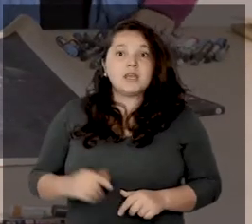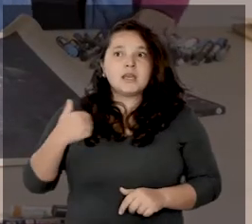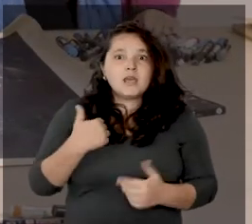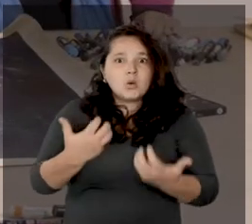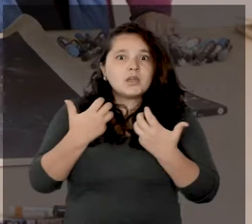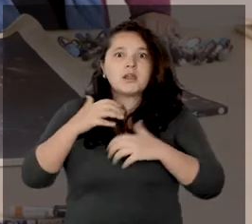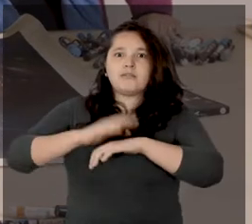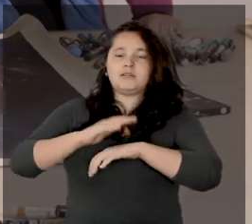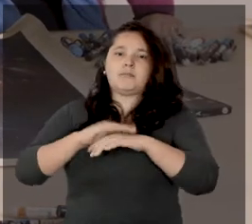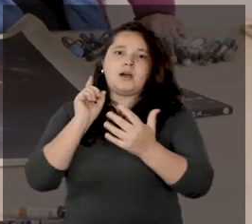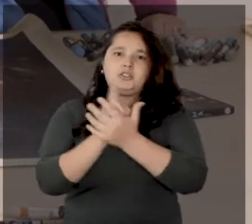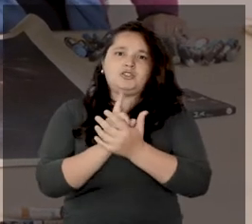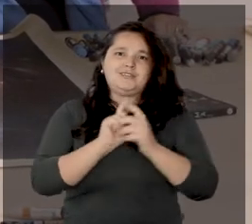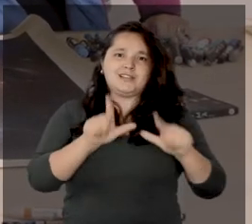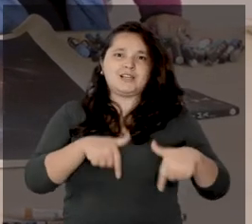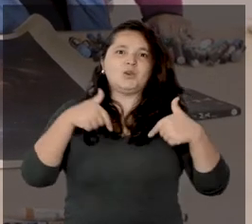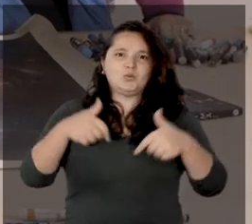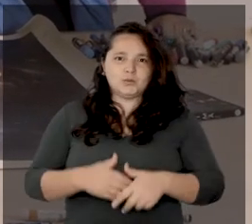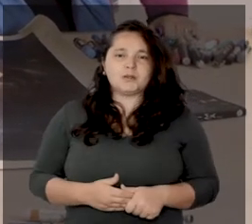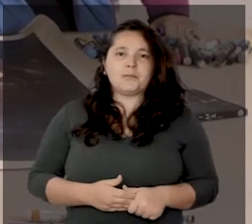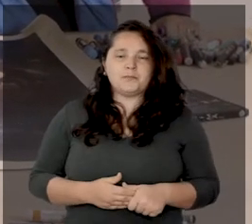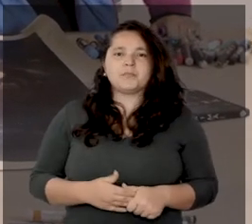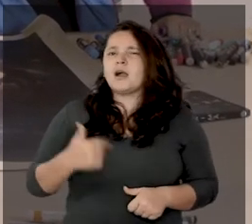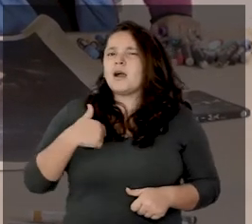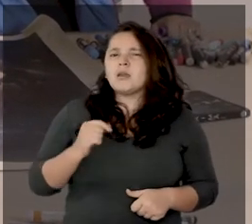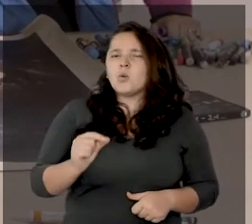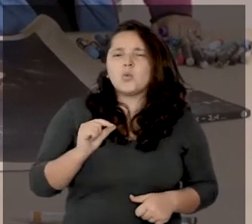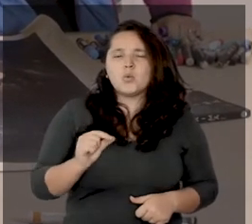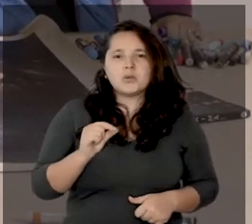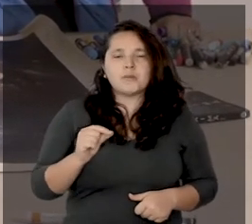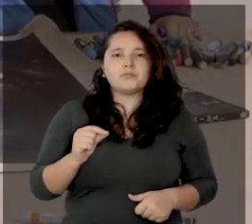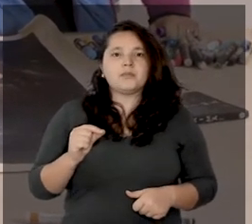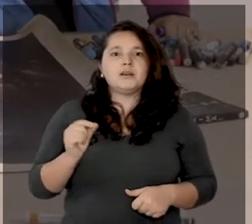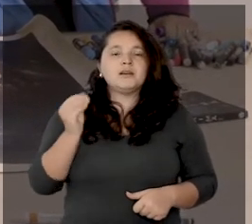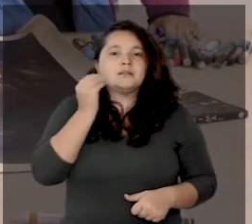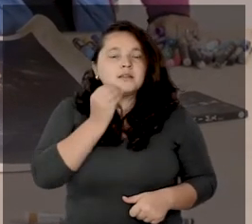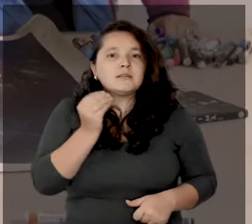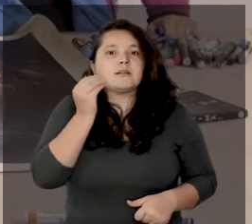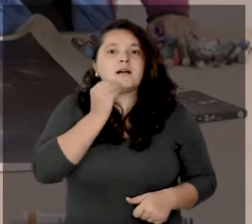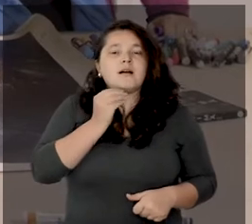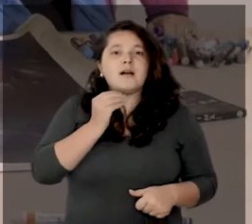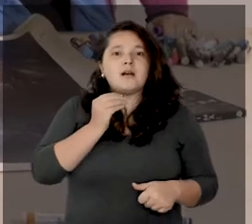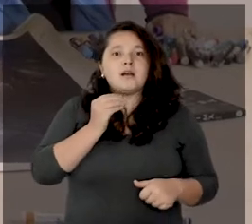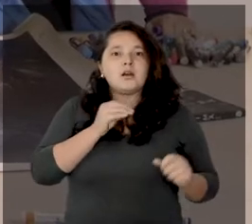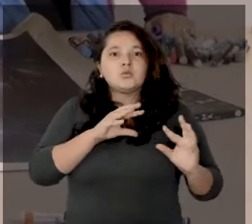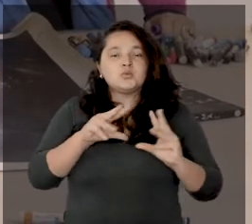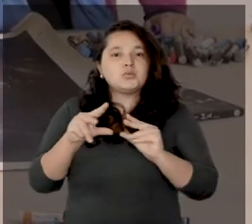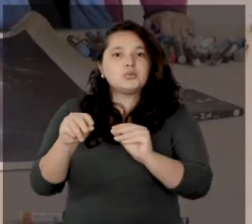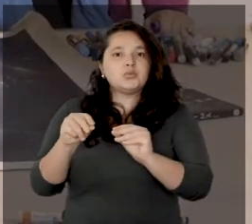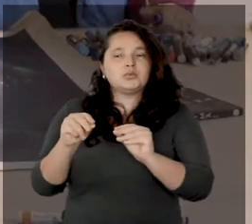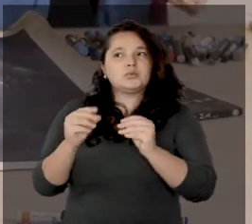E aí comecei, né, a tentar trazer todo esse universo que se cria